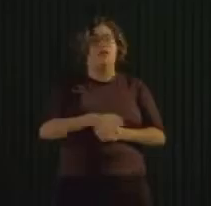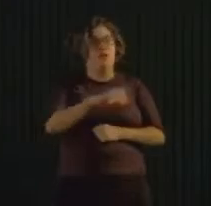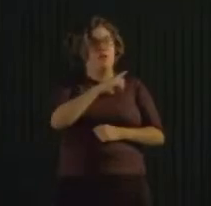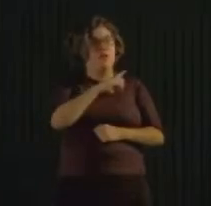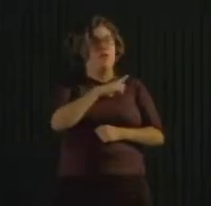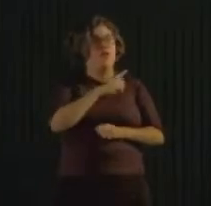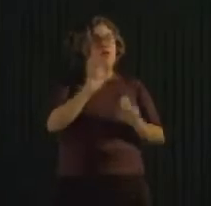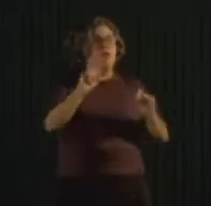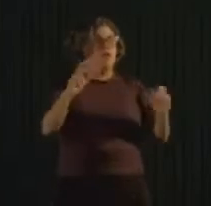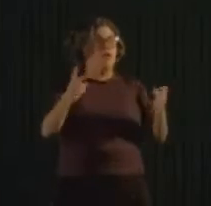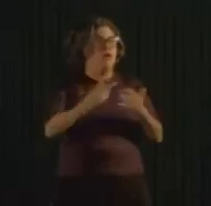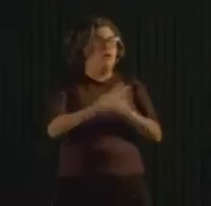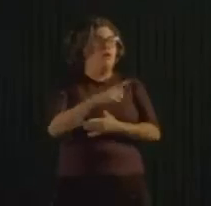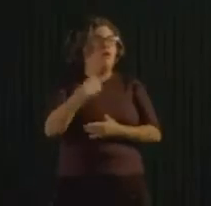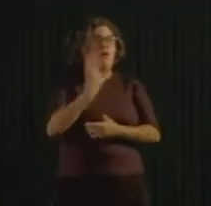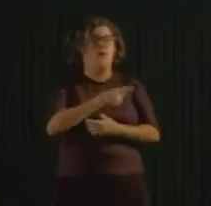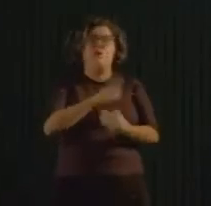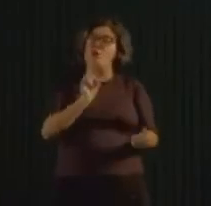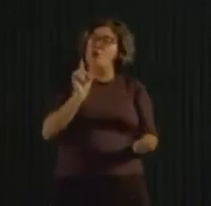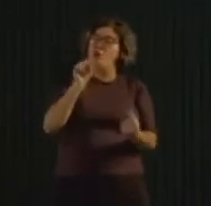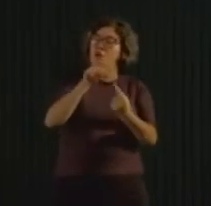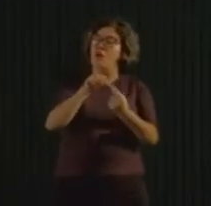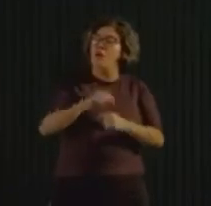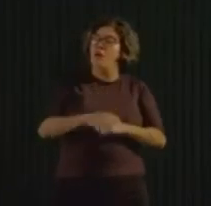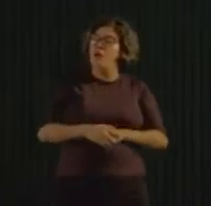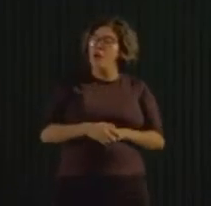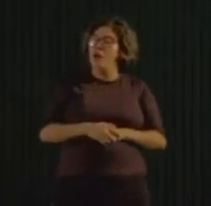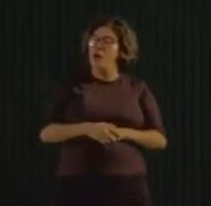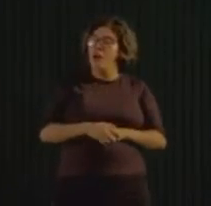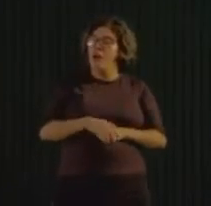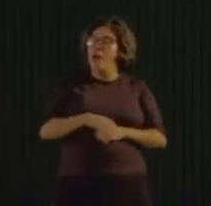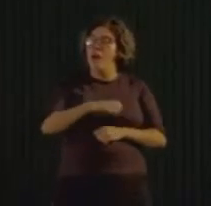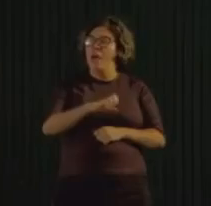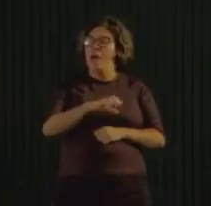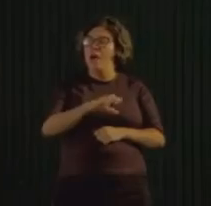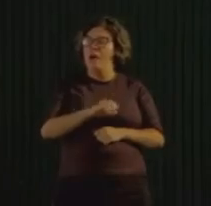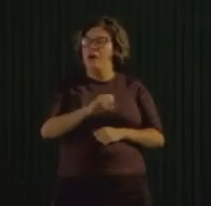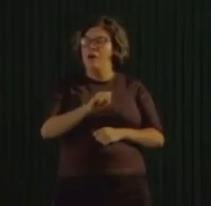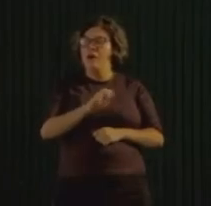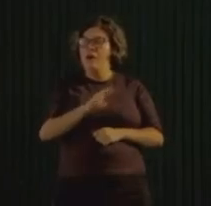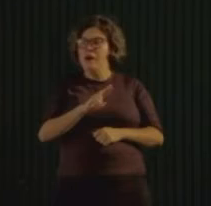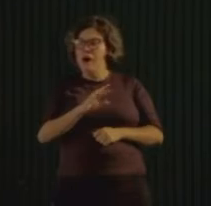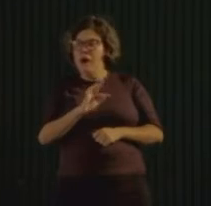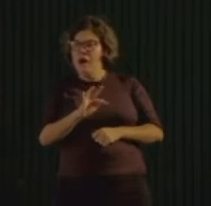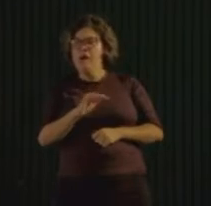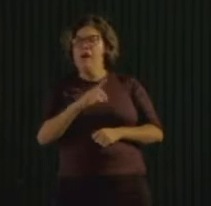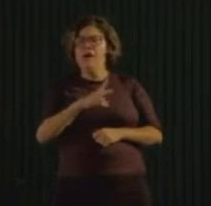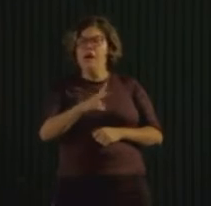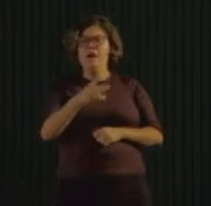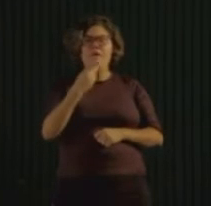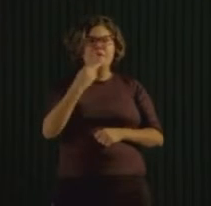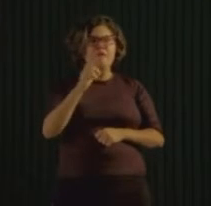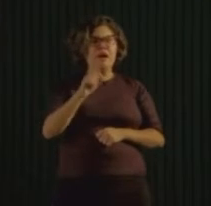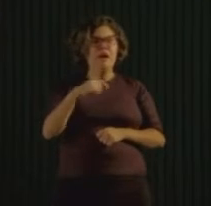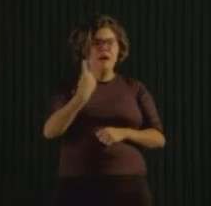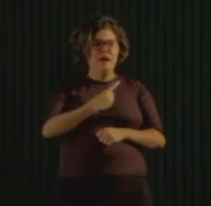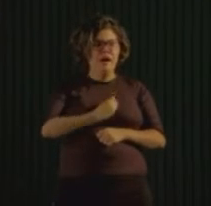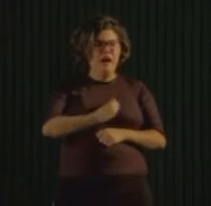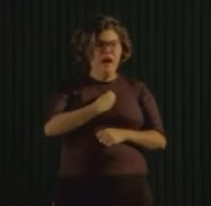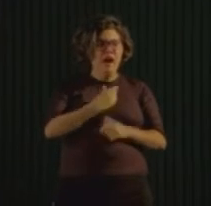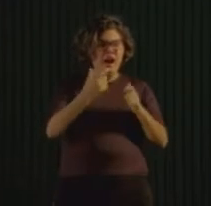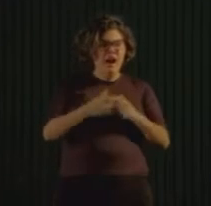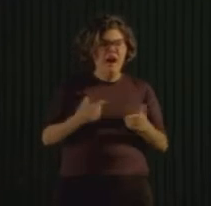Os Ecomandamentos eles funcionam como as nossas metas. A Ecosurf já tem um posicionamento, eu sempre digo, é